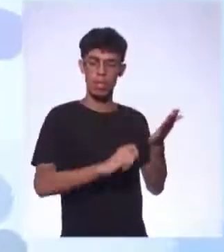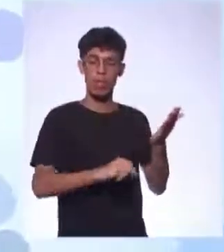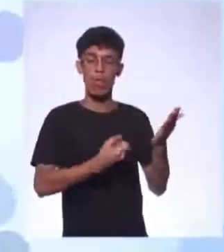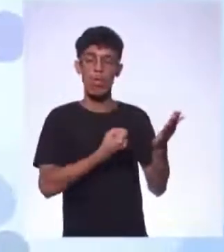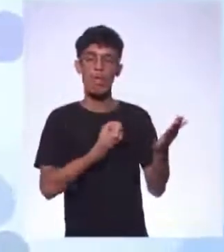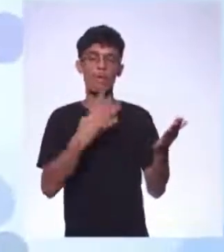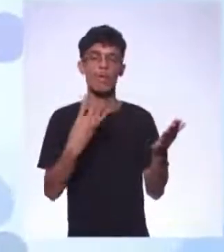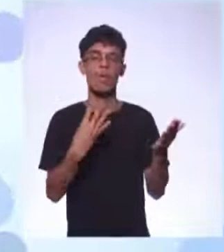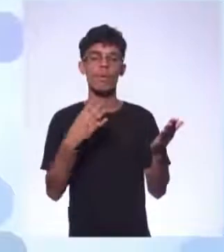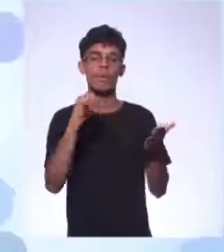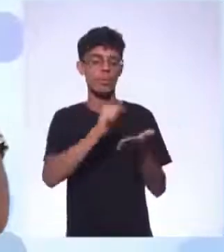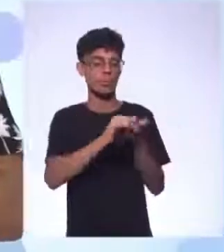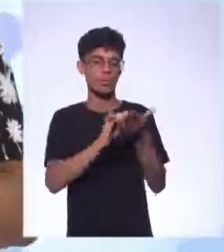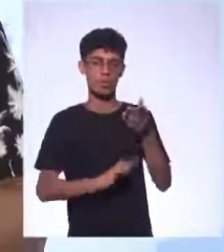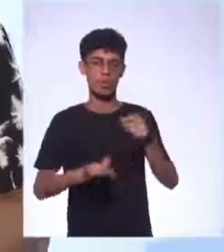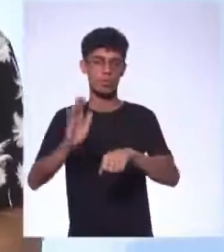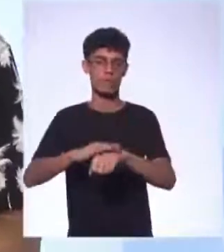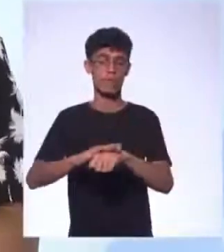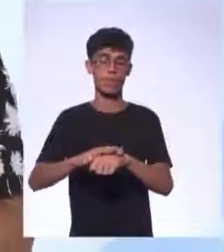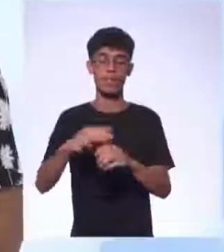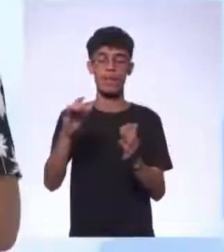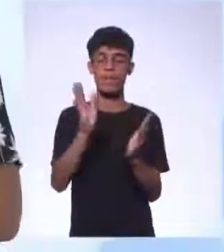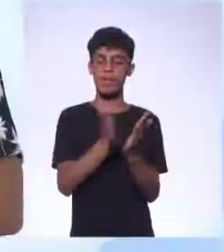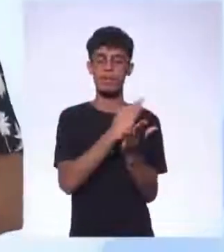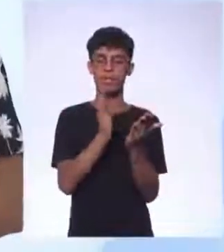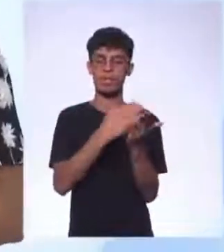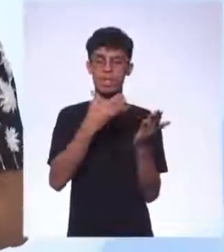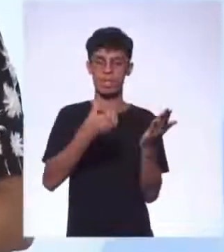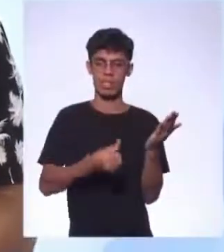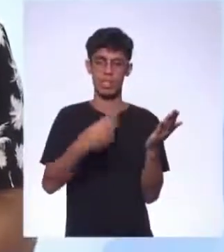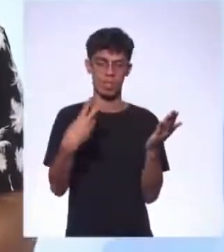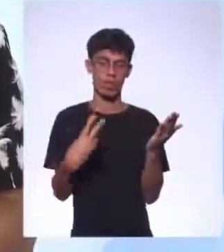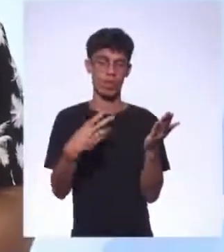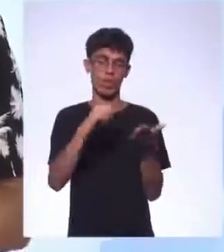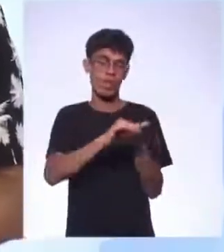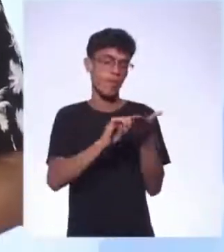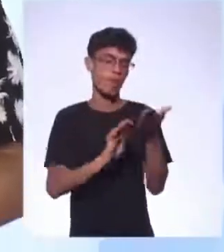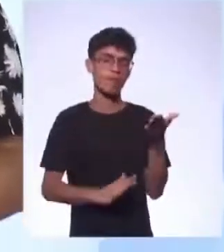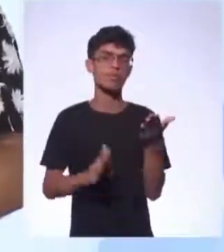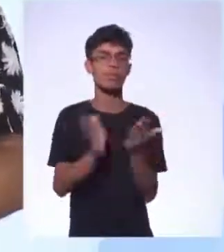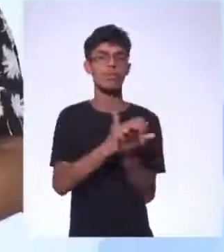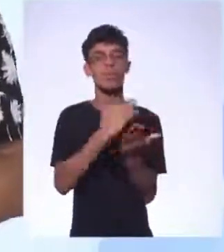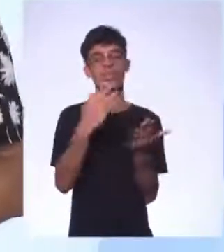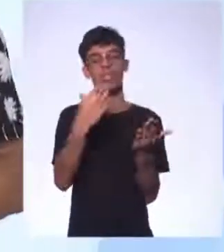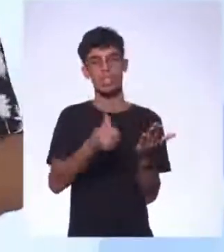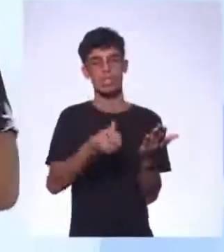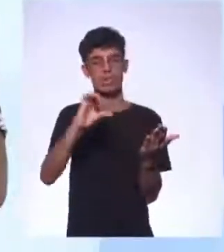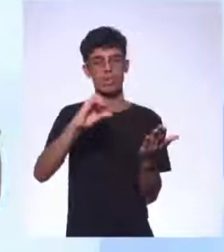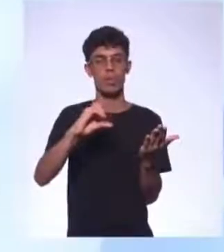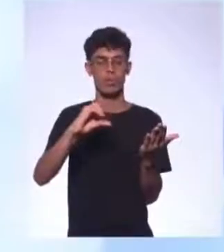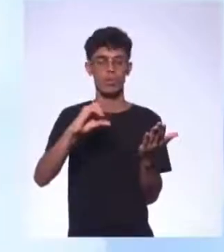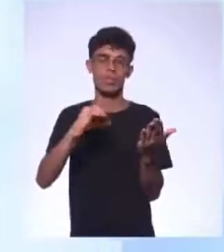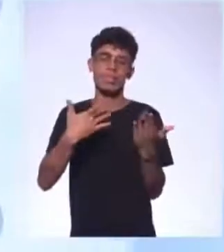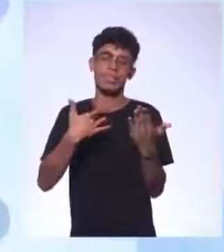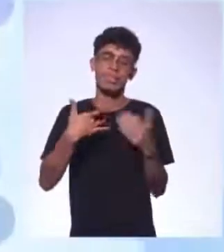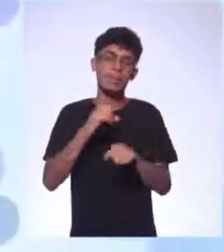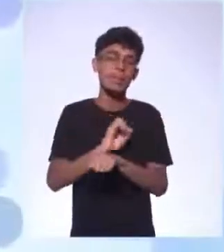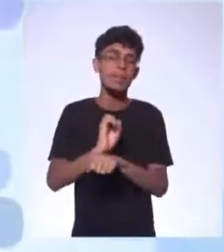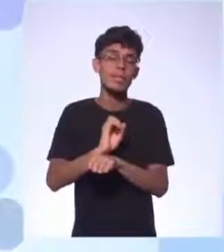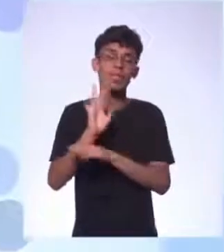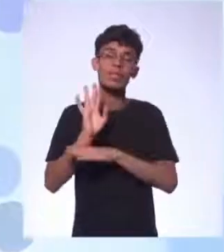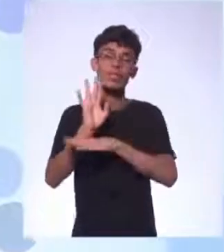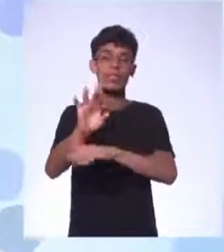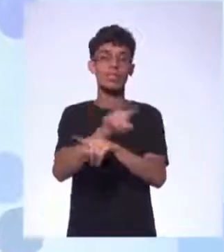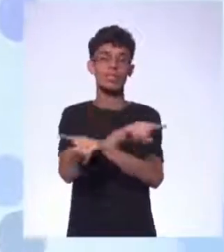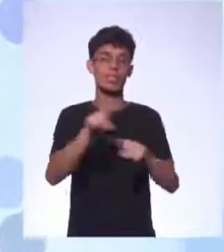ok? Realize as atividades da página 62 à página 69. Espero aí ter contribuído com os estudos de